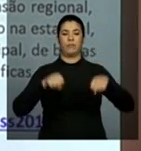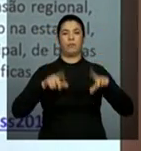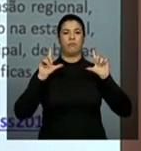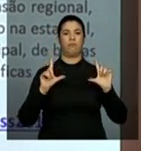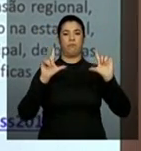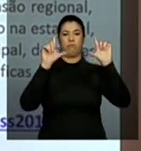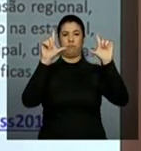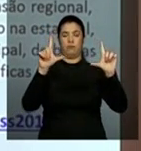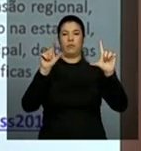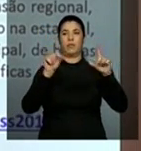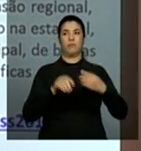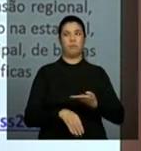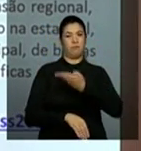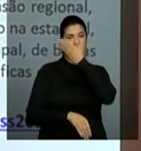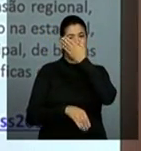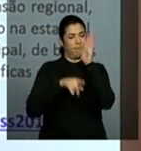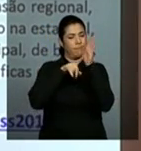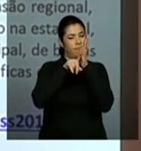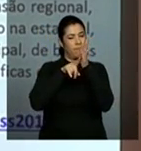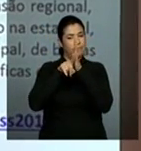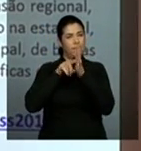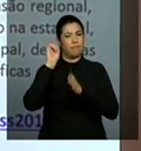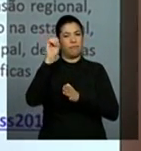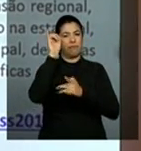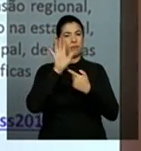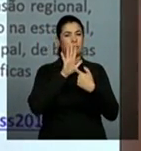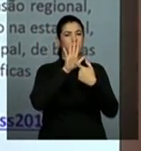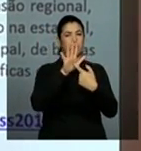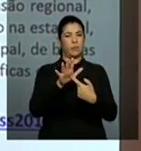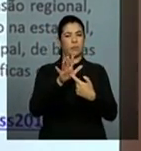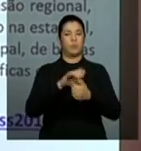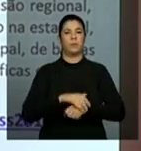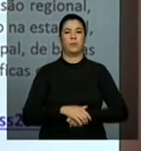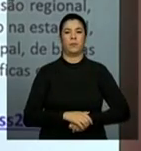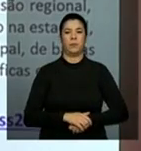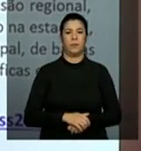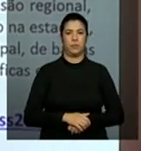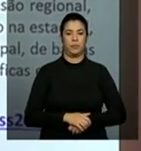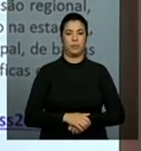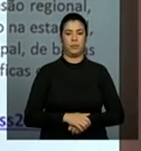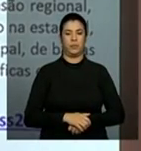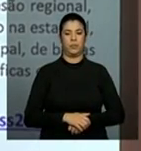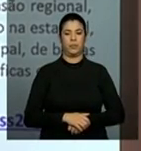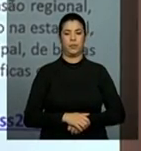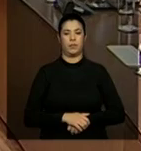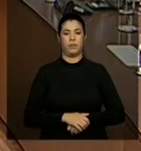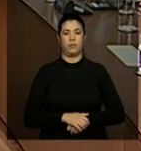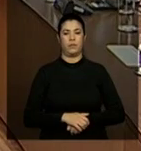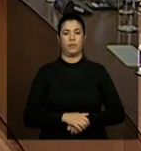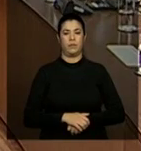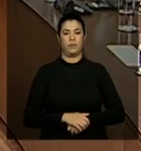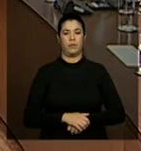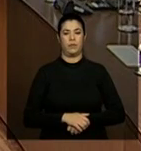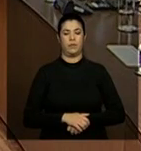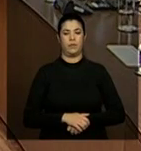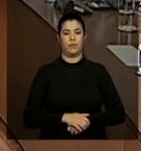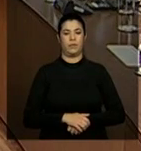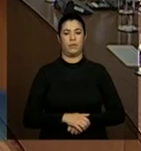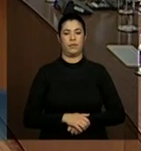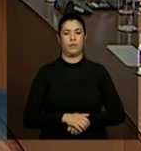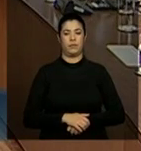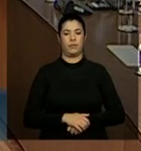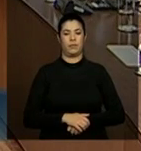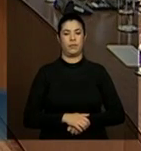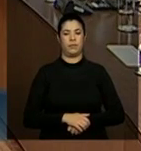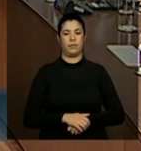análises como essa que mostramos e outras tantas análises. Não está funcionando bem? Está dando umas falhadas, é só isso. Muito bem. Está funcionando?